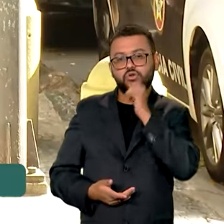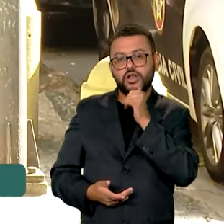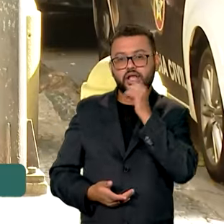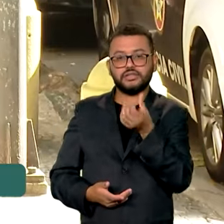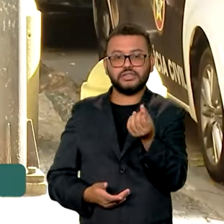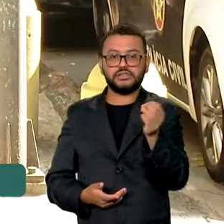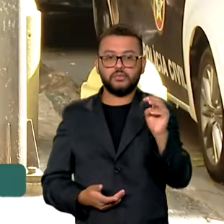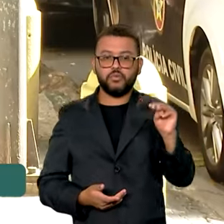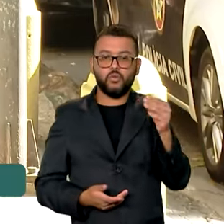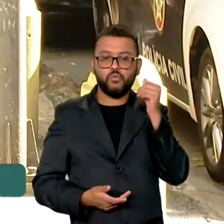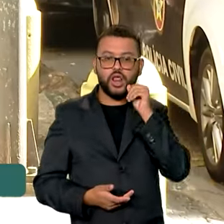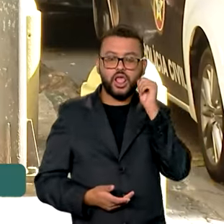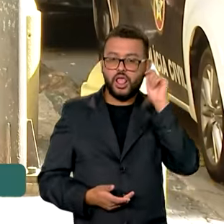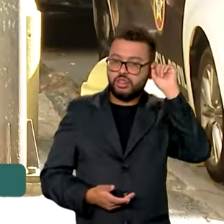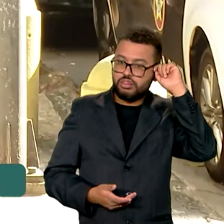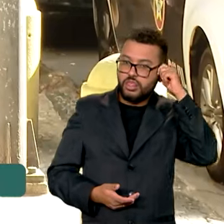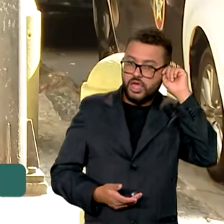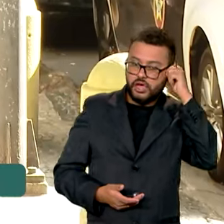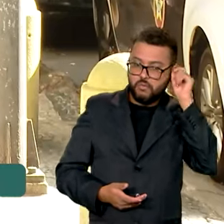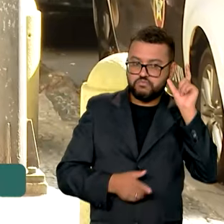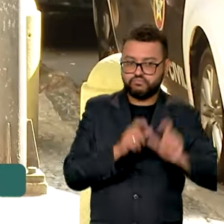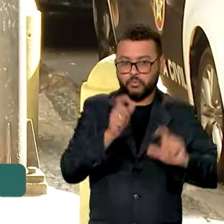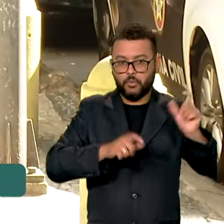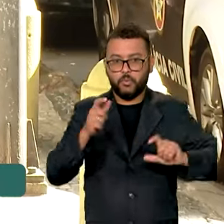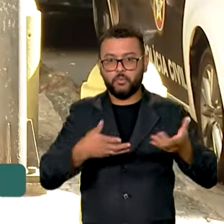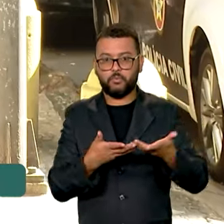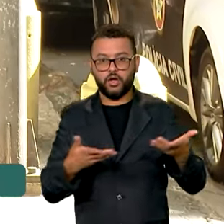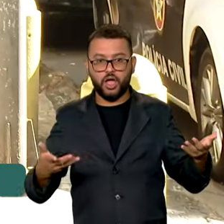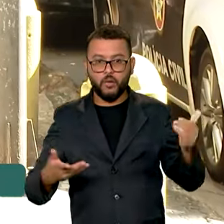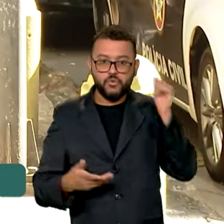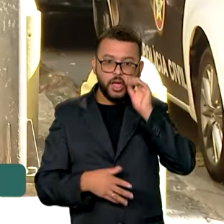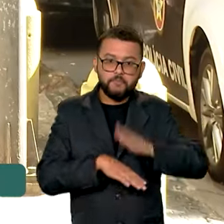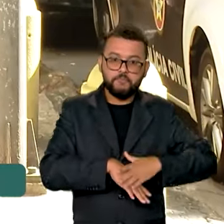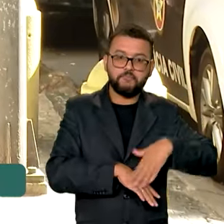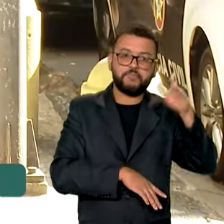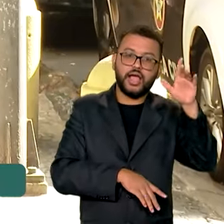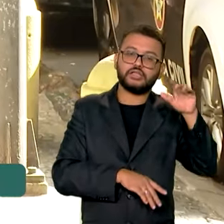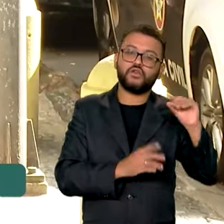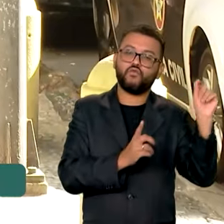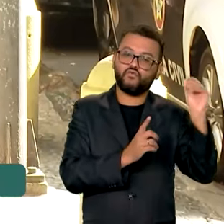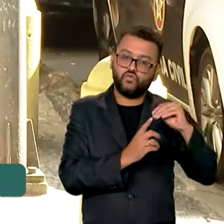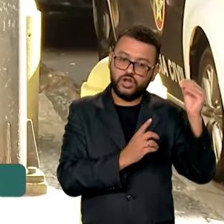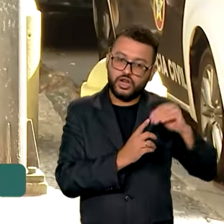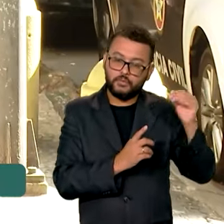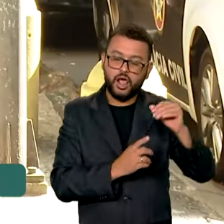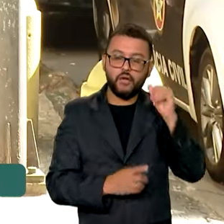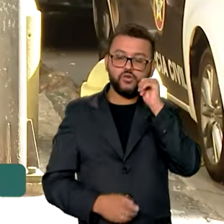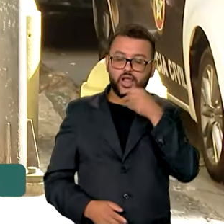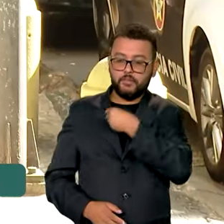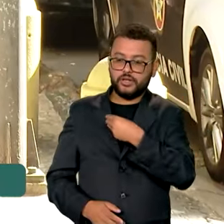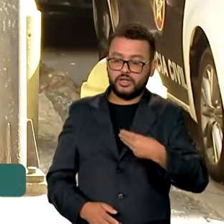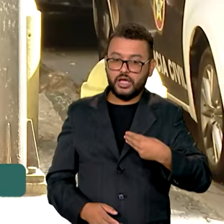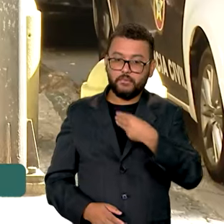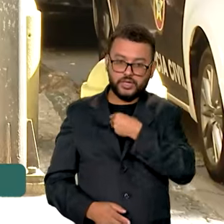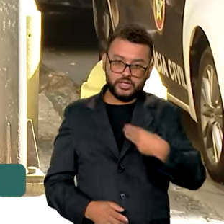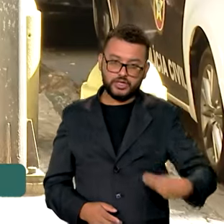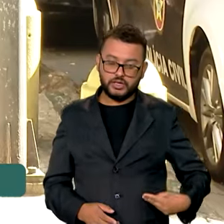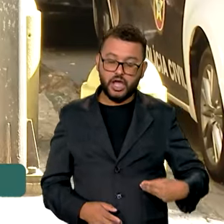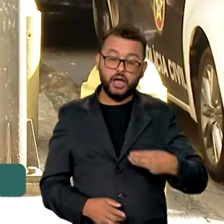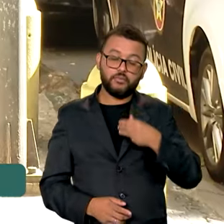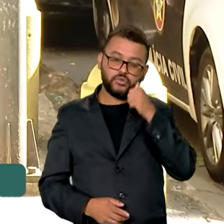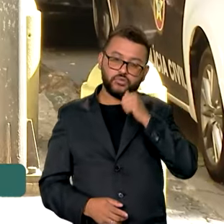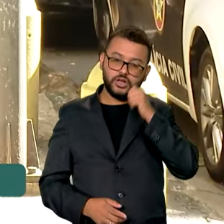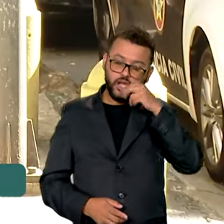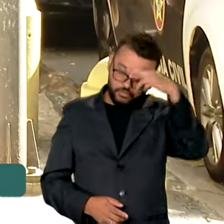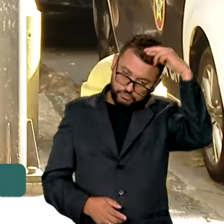negras. Elas são a maioria da população, no entanto, o grupo de maior vulnerabilidade. A ministra da Igualdade Racial, Aniele